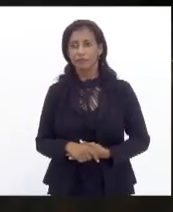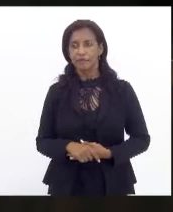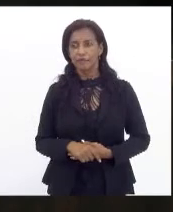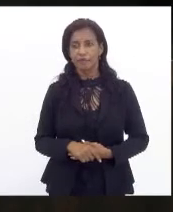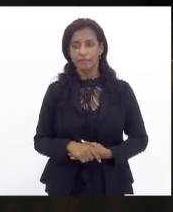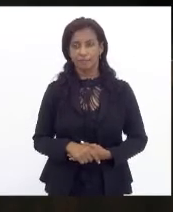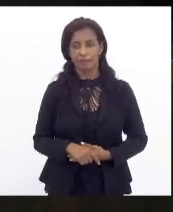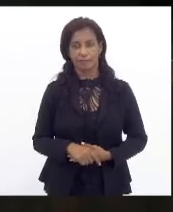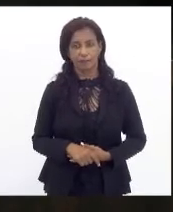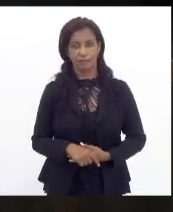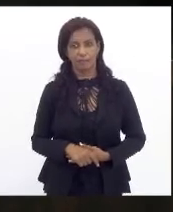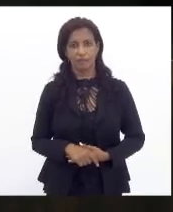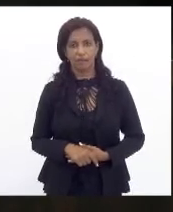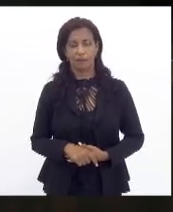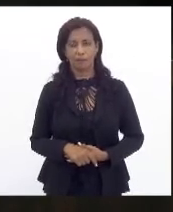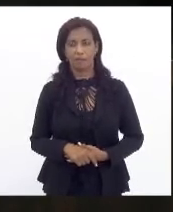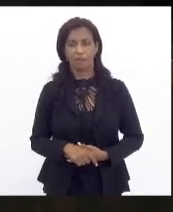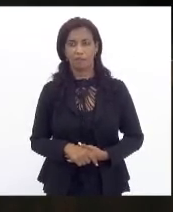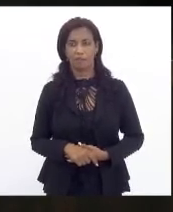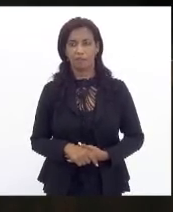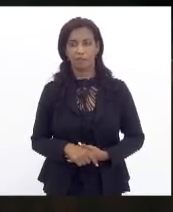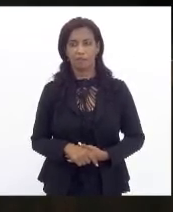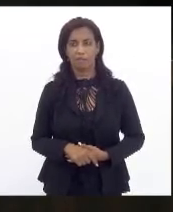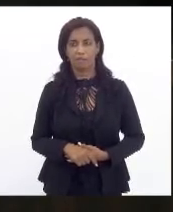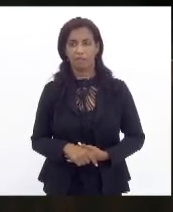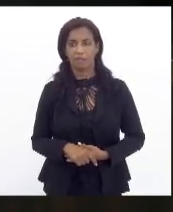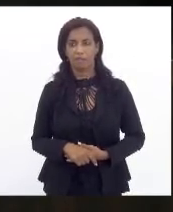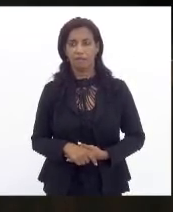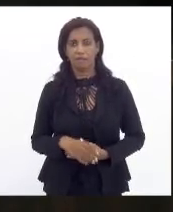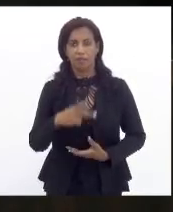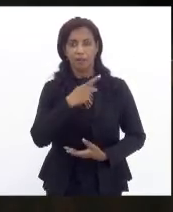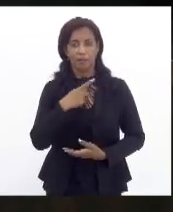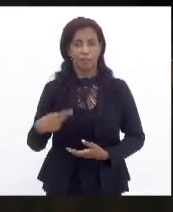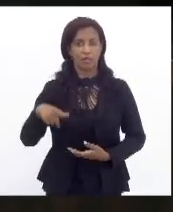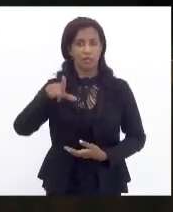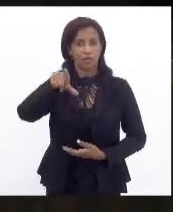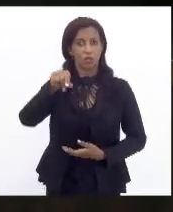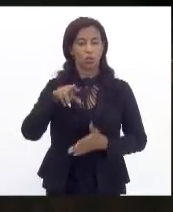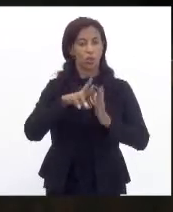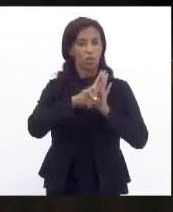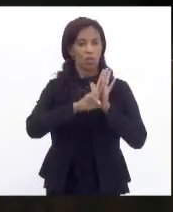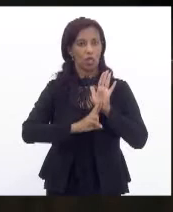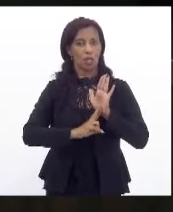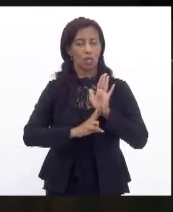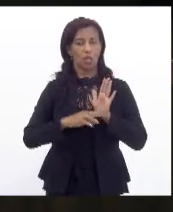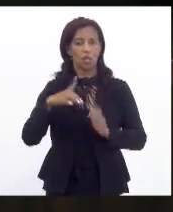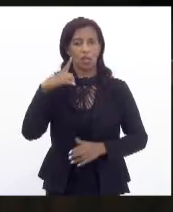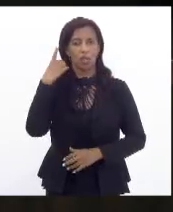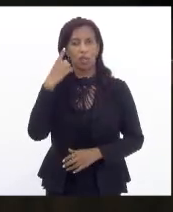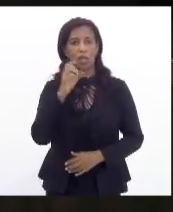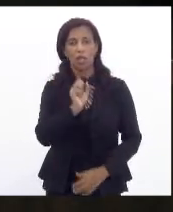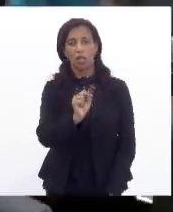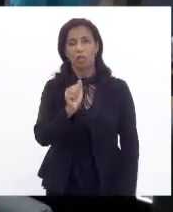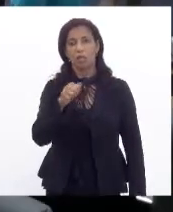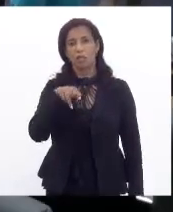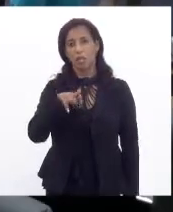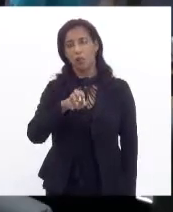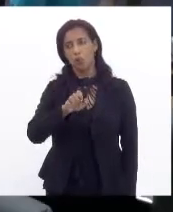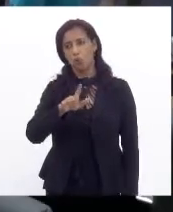Deputada Franciane Mota. Presidência designa relator, deputado Samuel Malafaia.